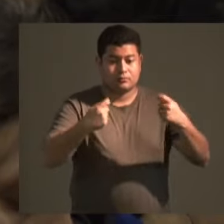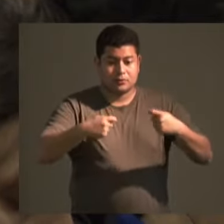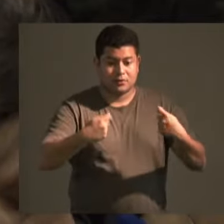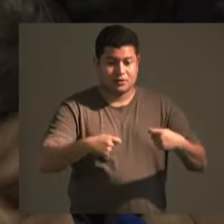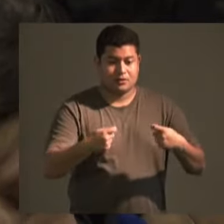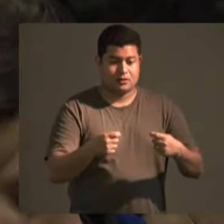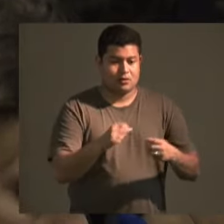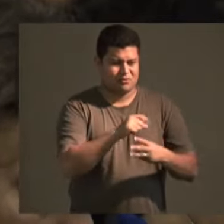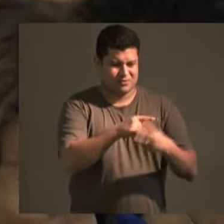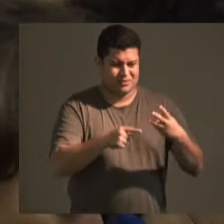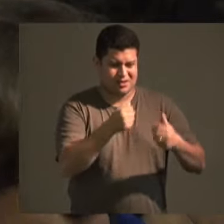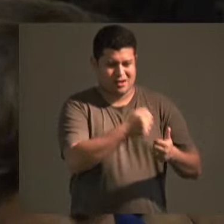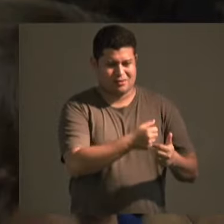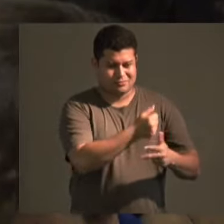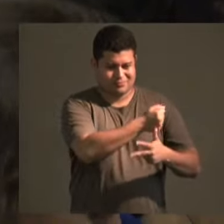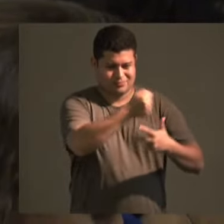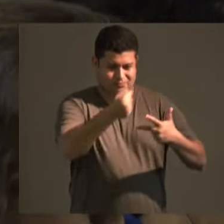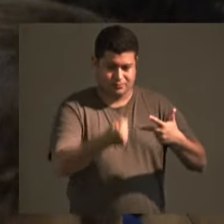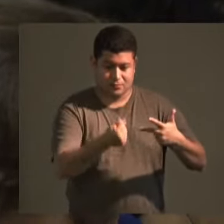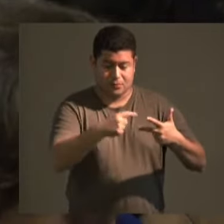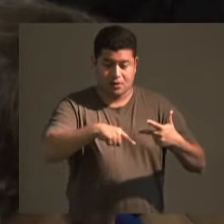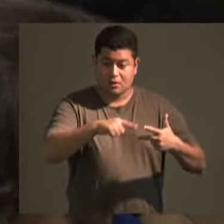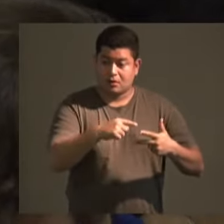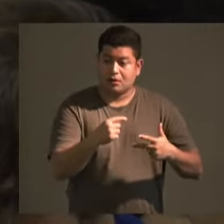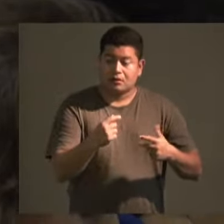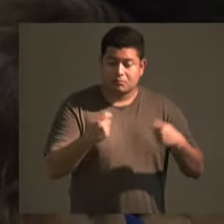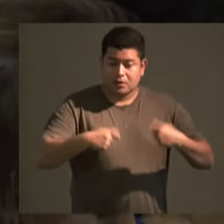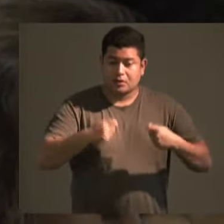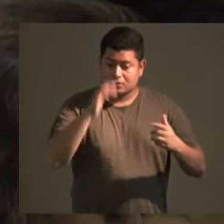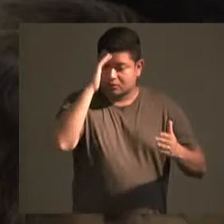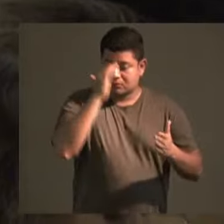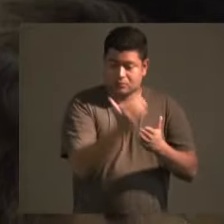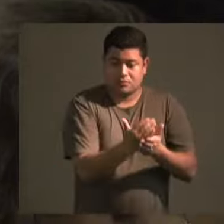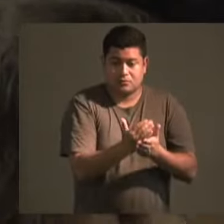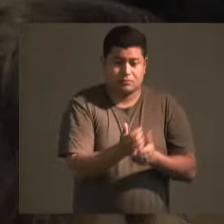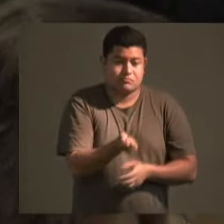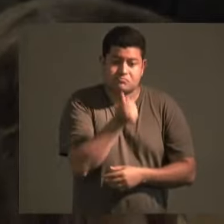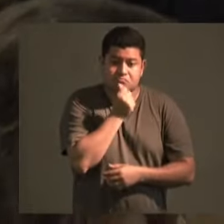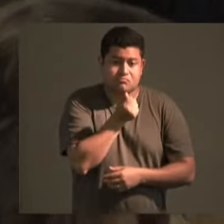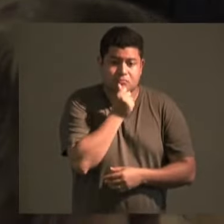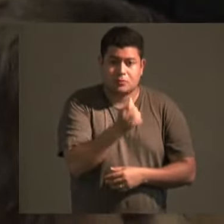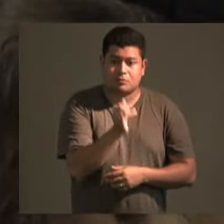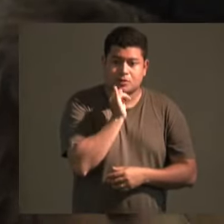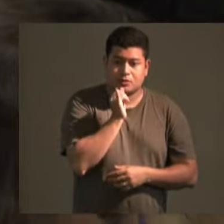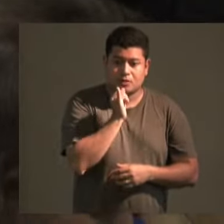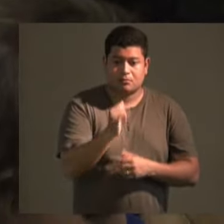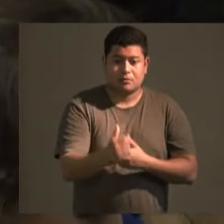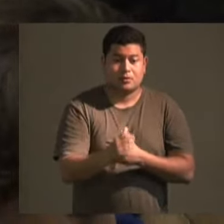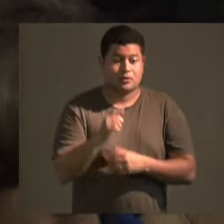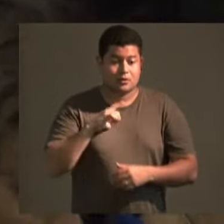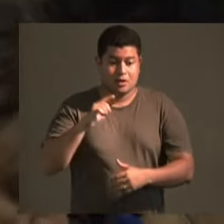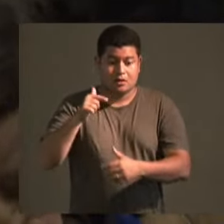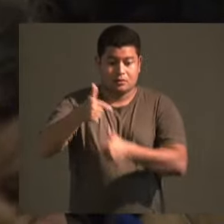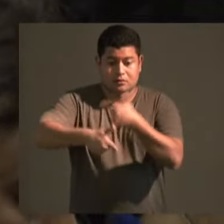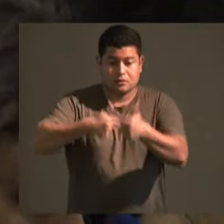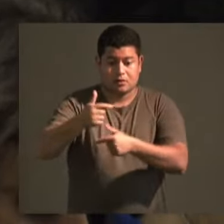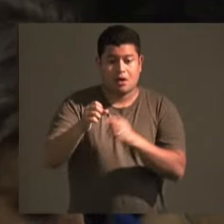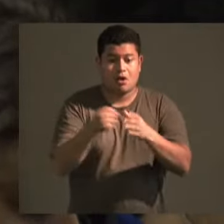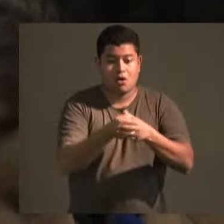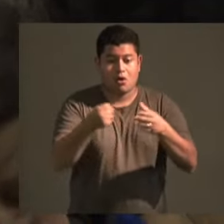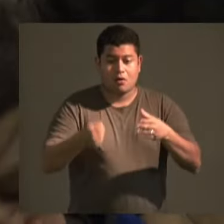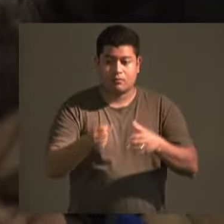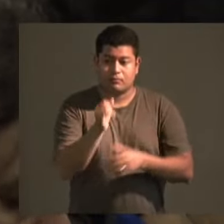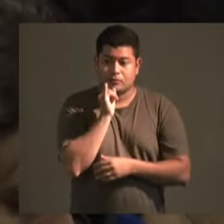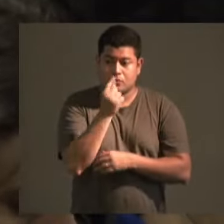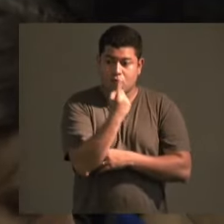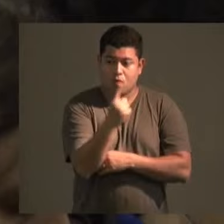esses trabalhadores, né? A gente não sabe quantos que estão empregados ou não, né? O último concurso público para assistência social de